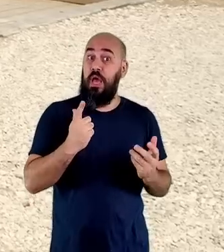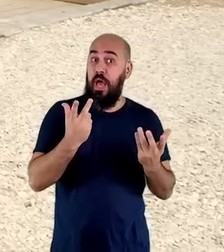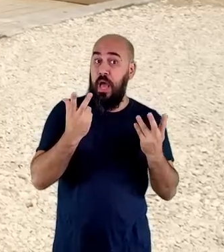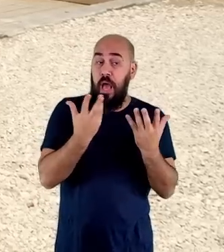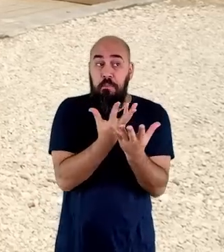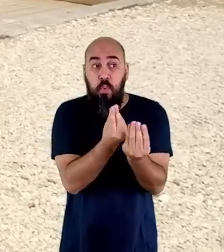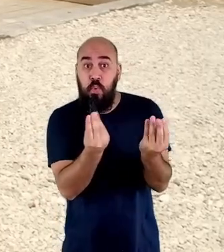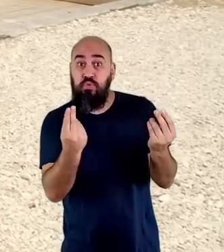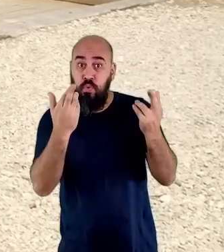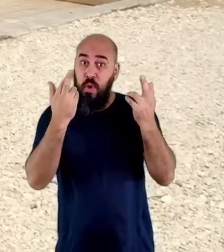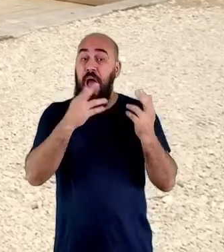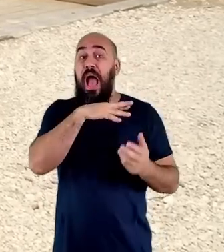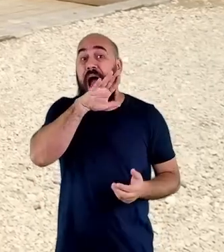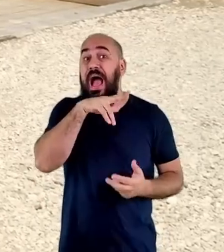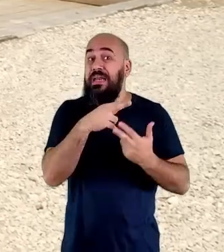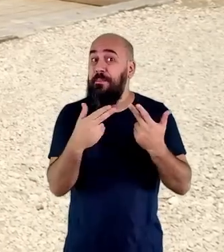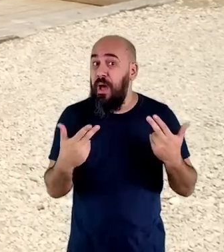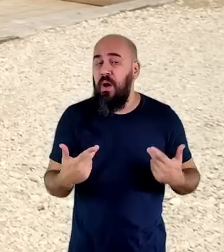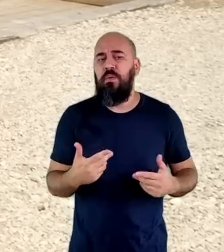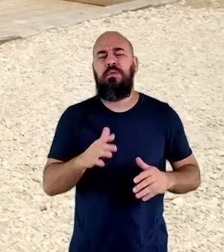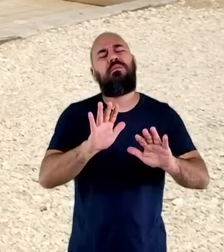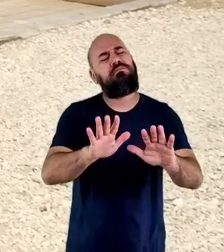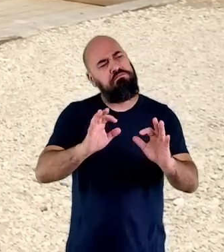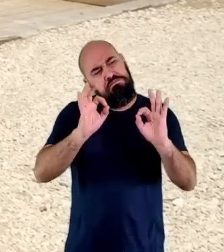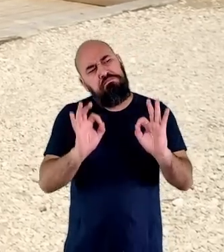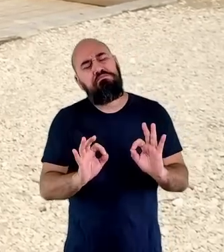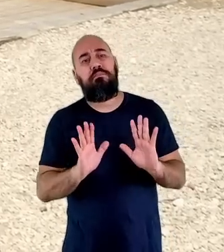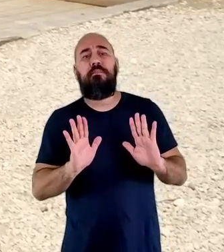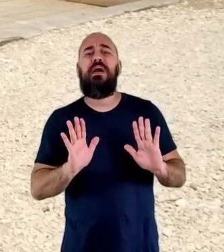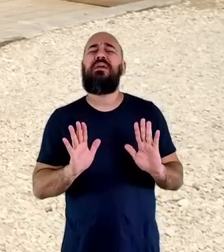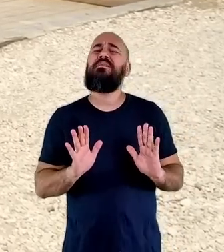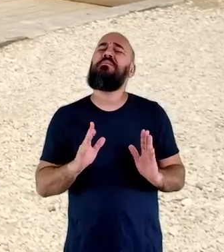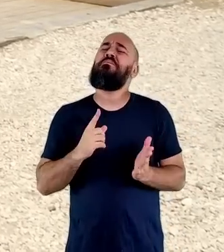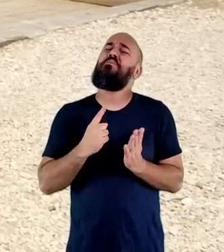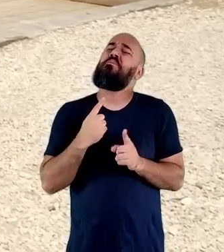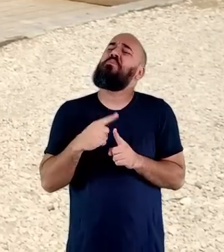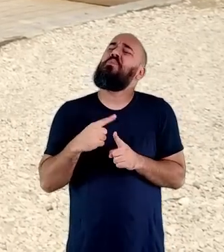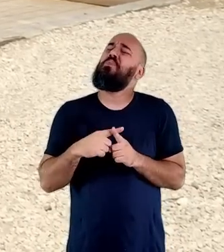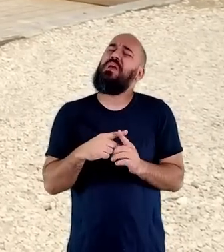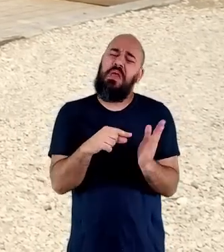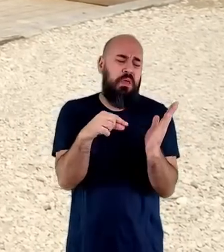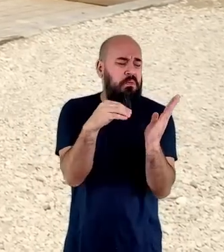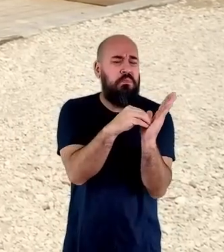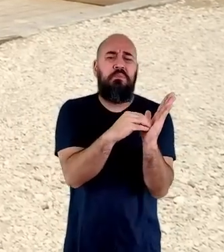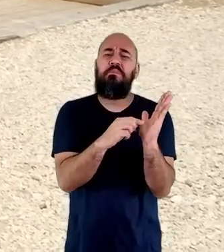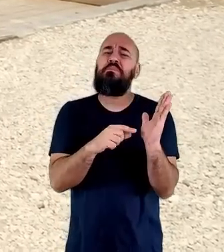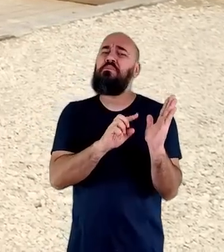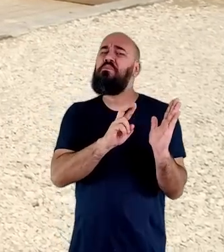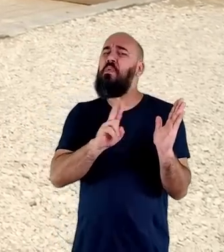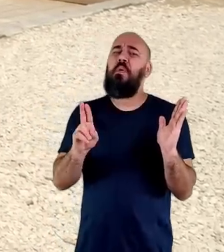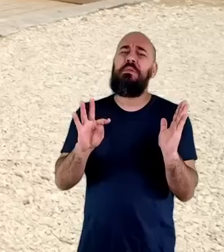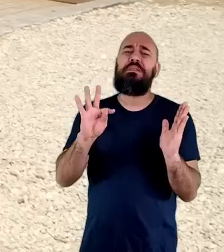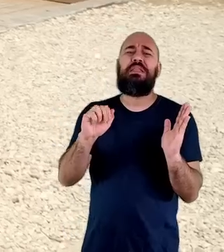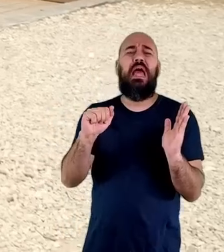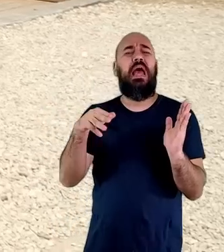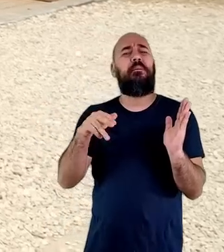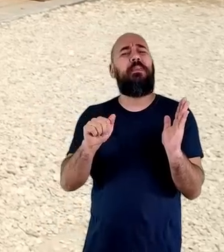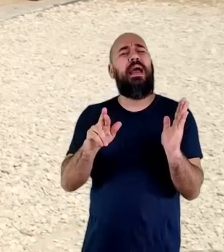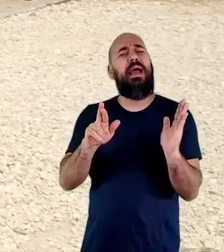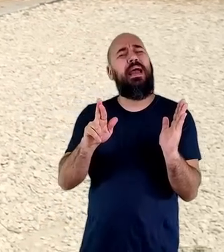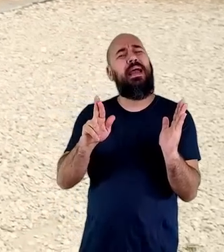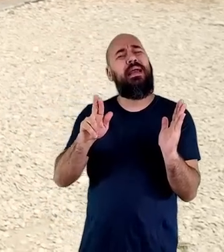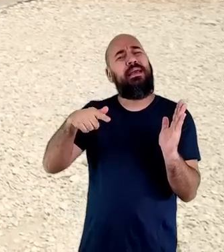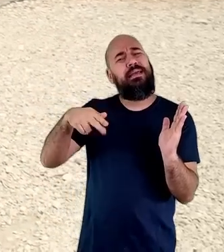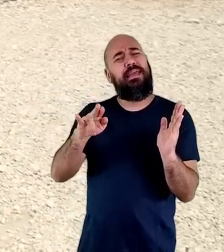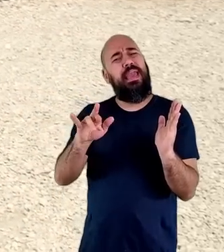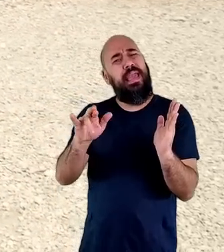a razão dessa nota? Abraão plantou uma tamargueira em Berseba. Bom, em primeiro lugar, nós notamos que se ele plantou